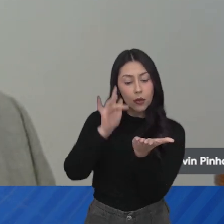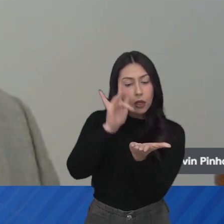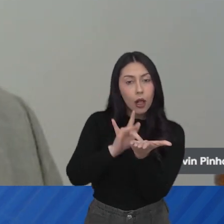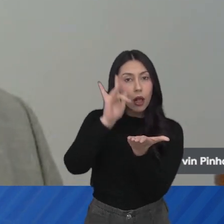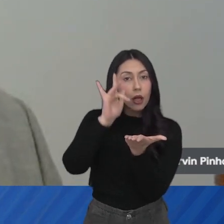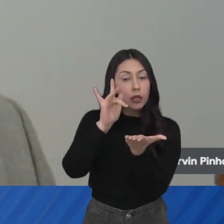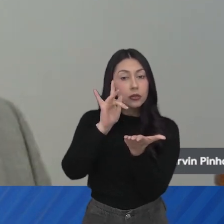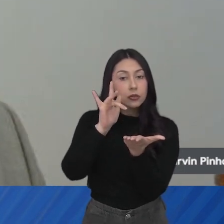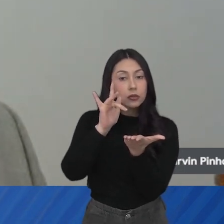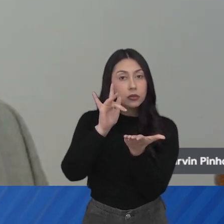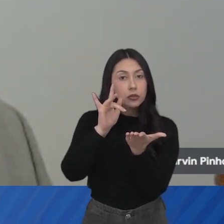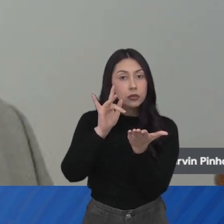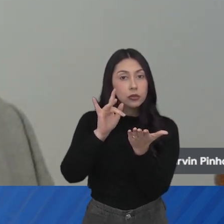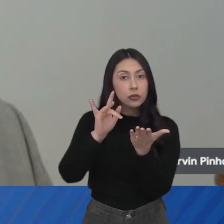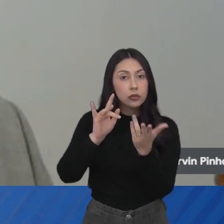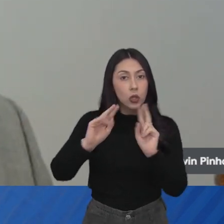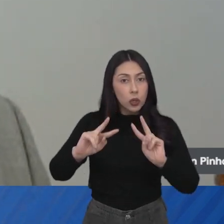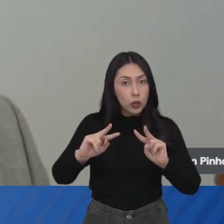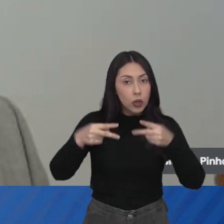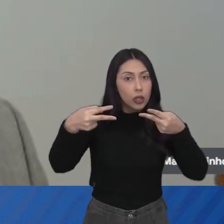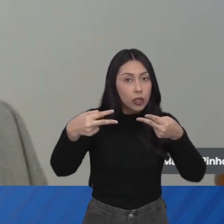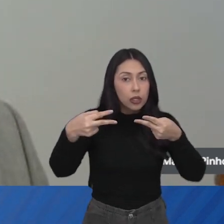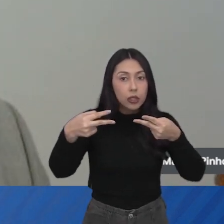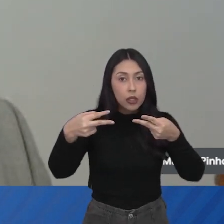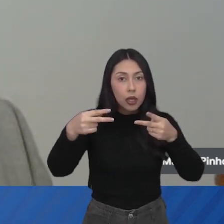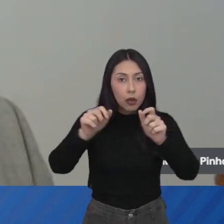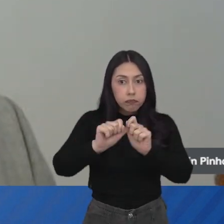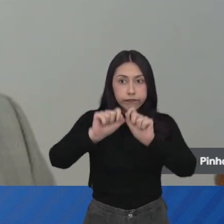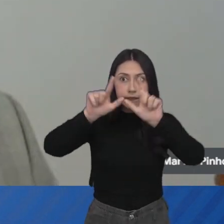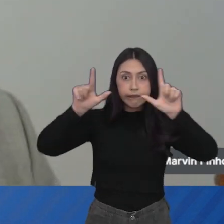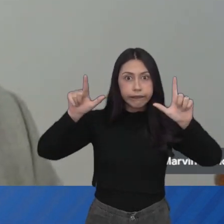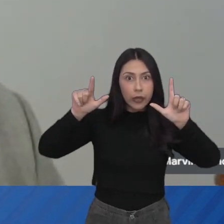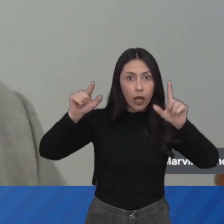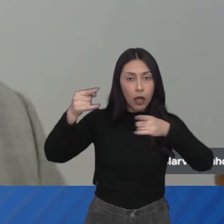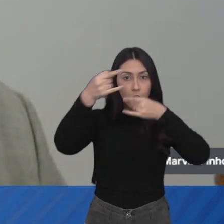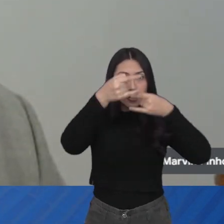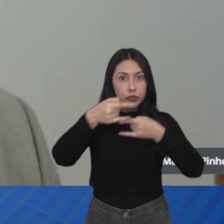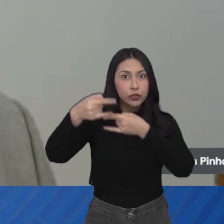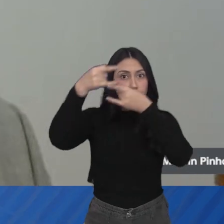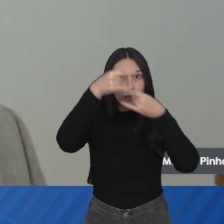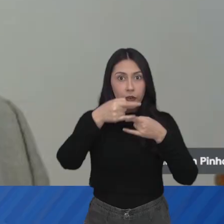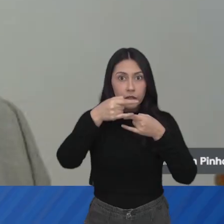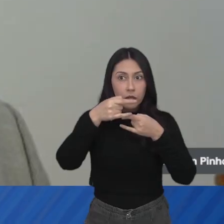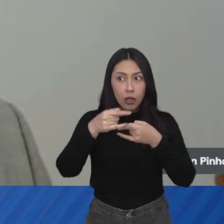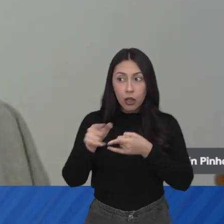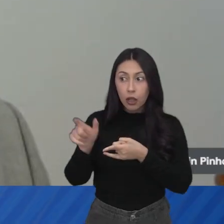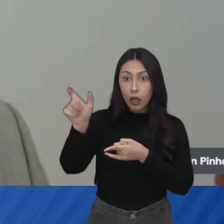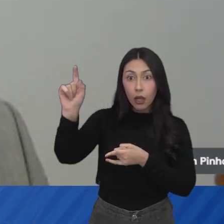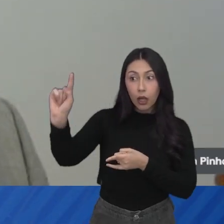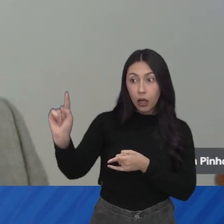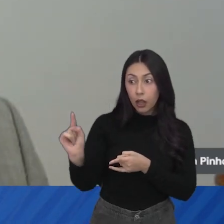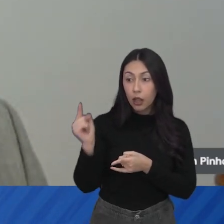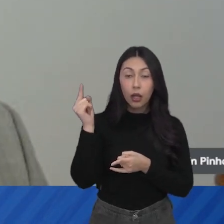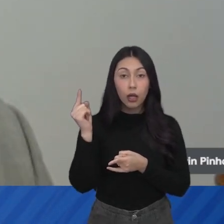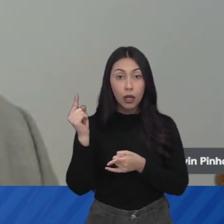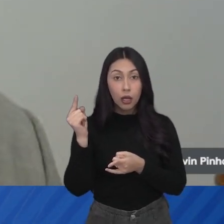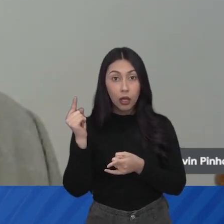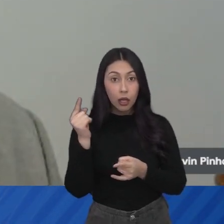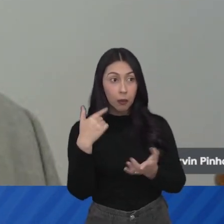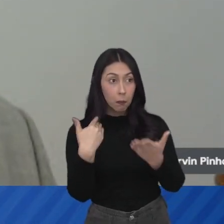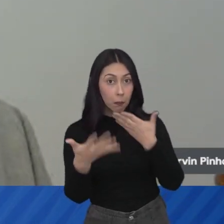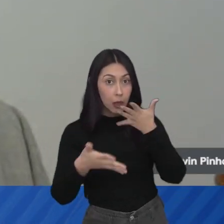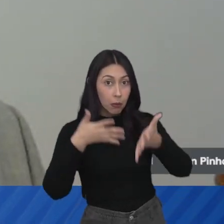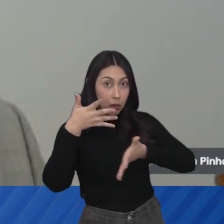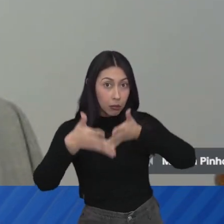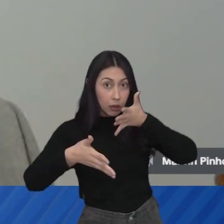ele clicando o funcionário num link, esse link abre a videoconferência e a pessoa com deficiência auditiva